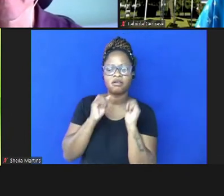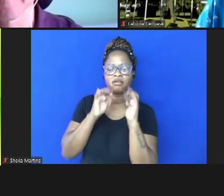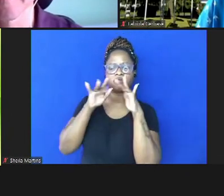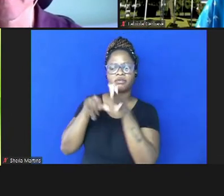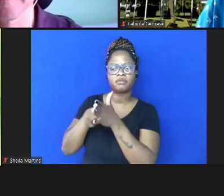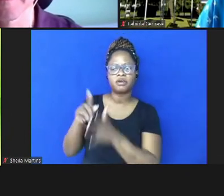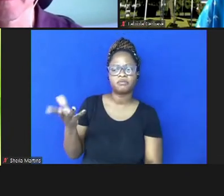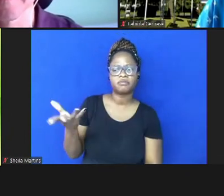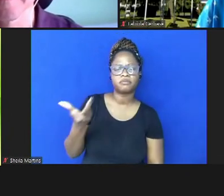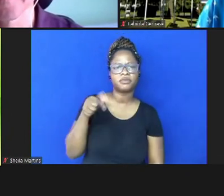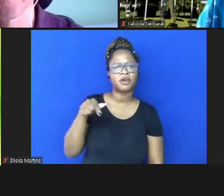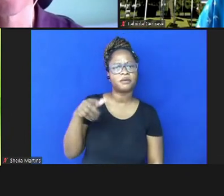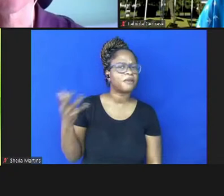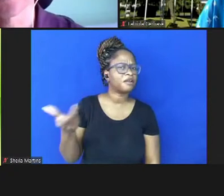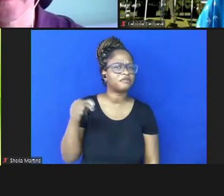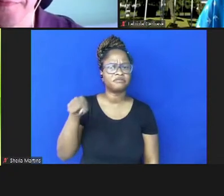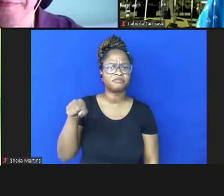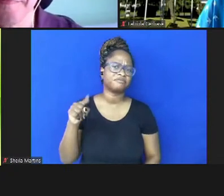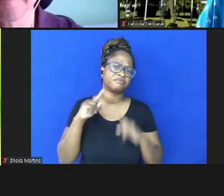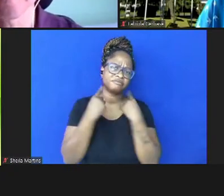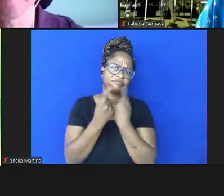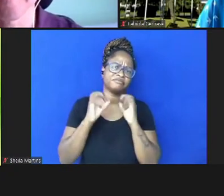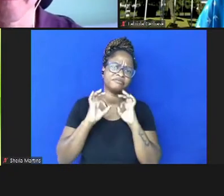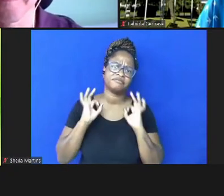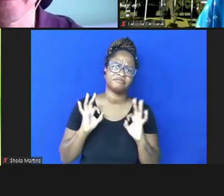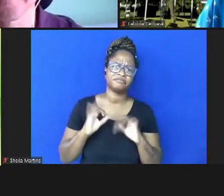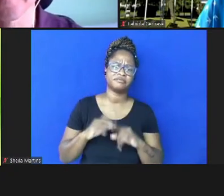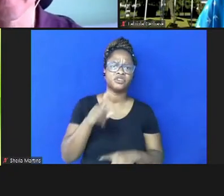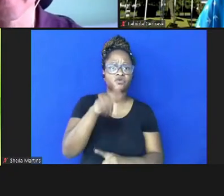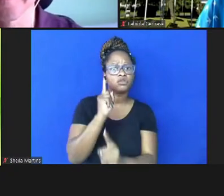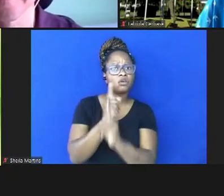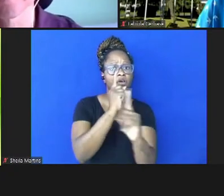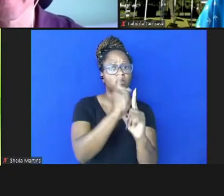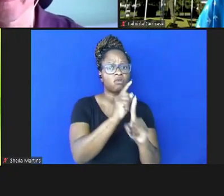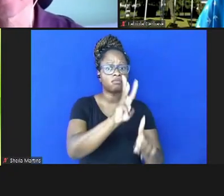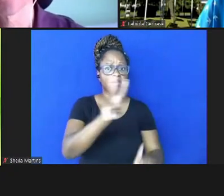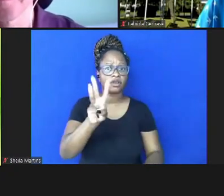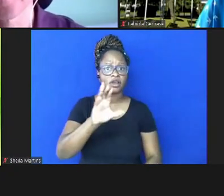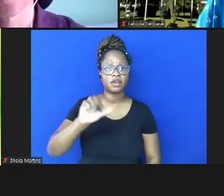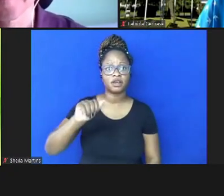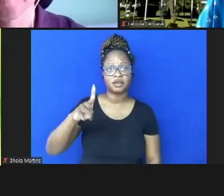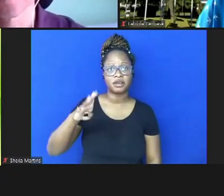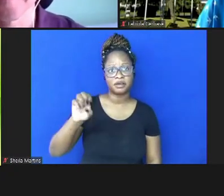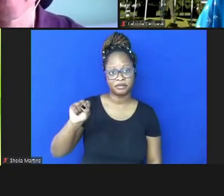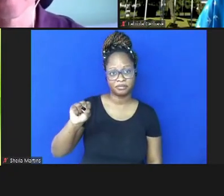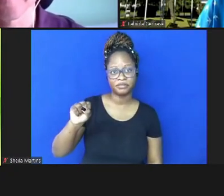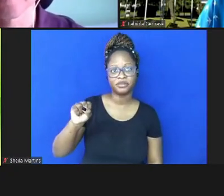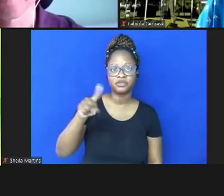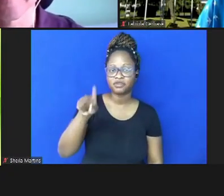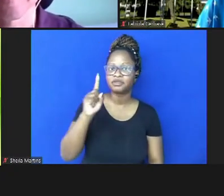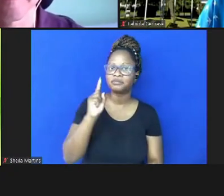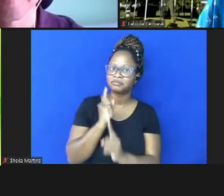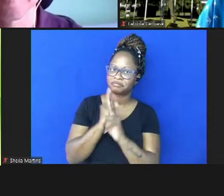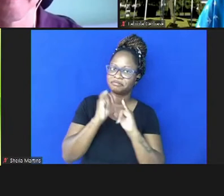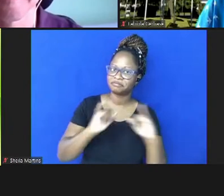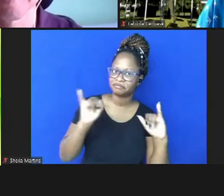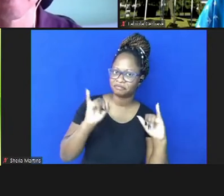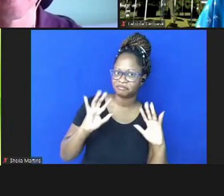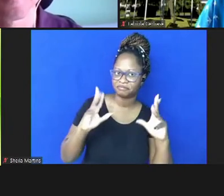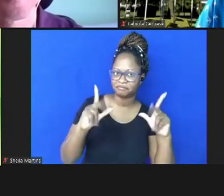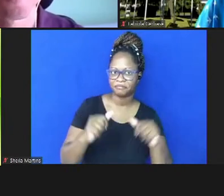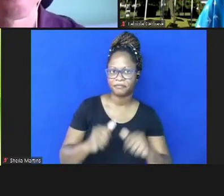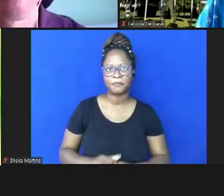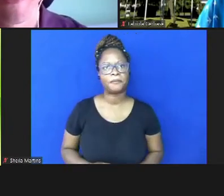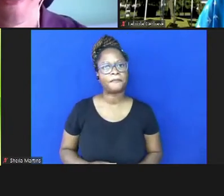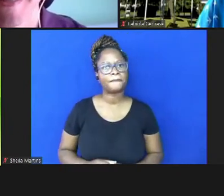é maravilhosa. Na reunião, vocês também encontram na página da CAPES, tá? Essas informações.